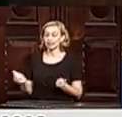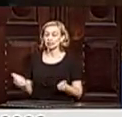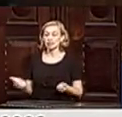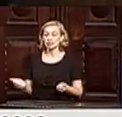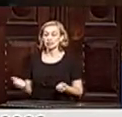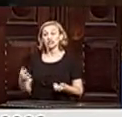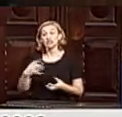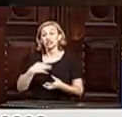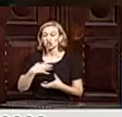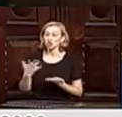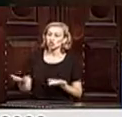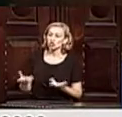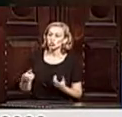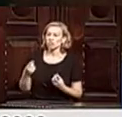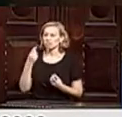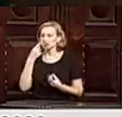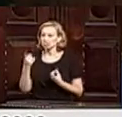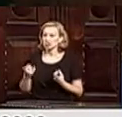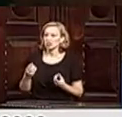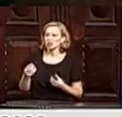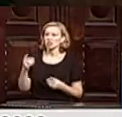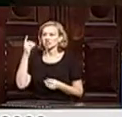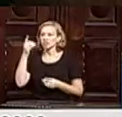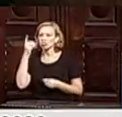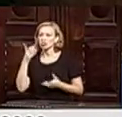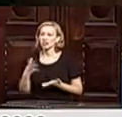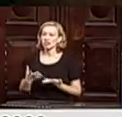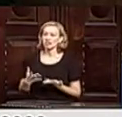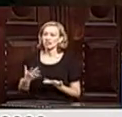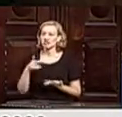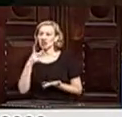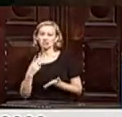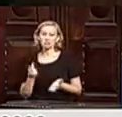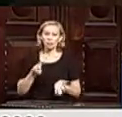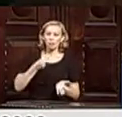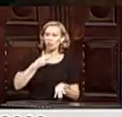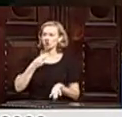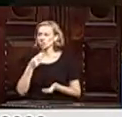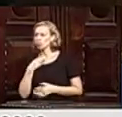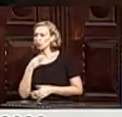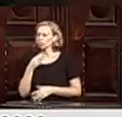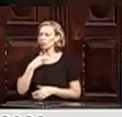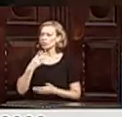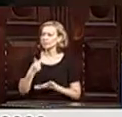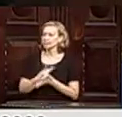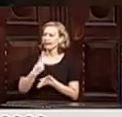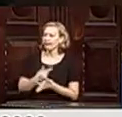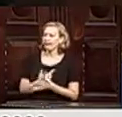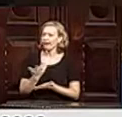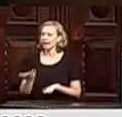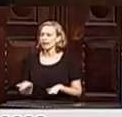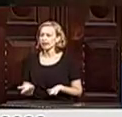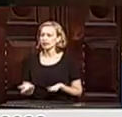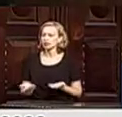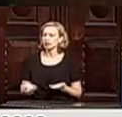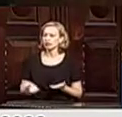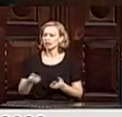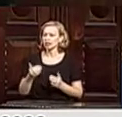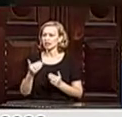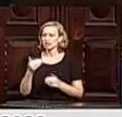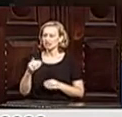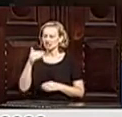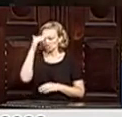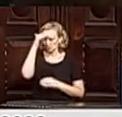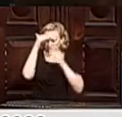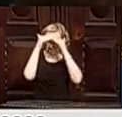sentido, fica deputado do PMDB dizendo que não pode porque está quebrando a autonomia financeira da universidade. Que